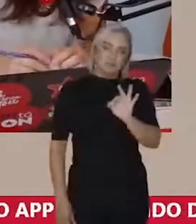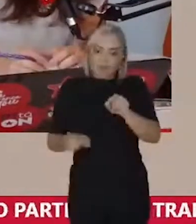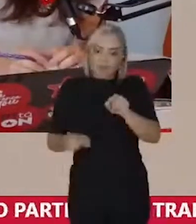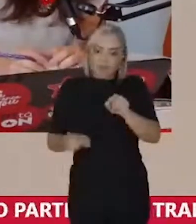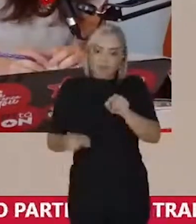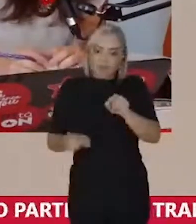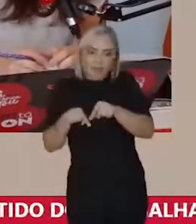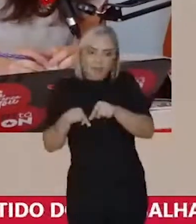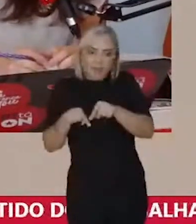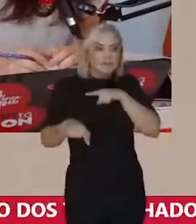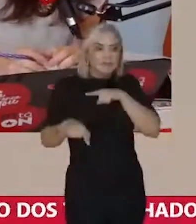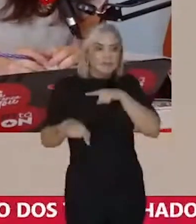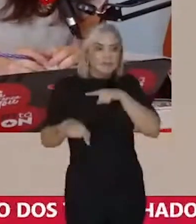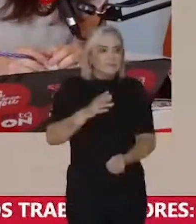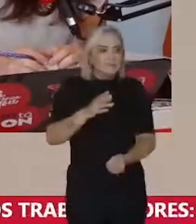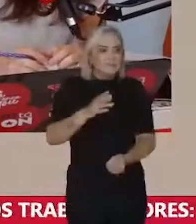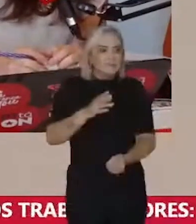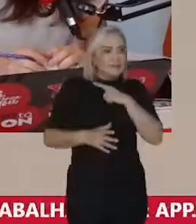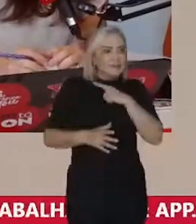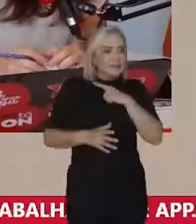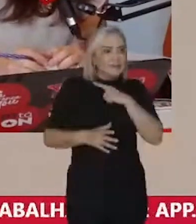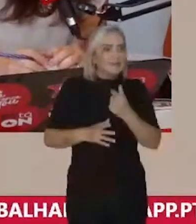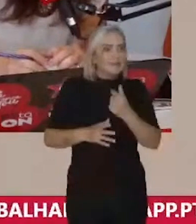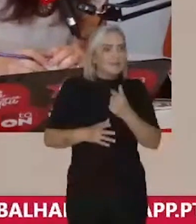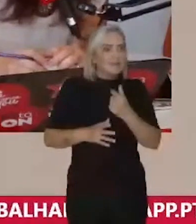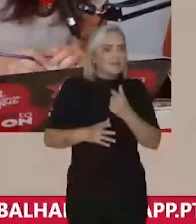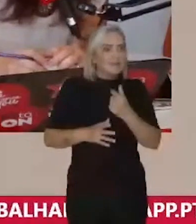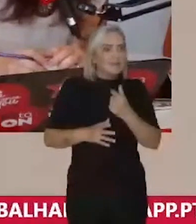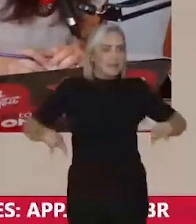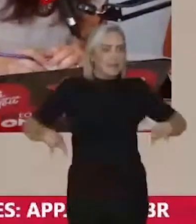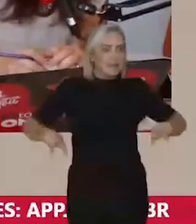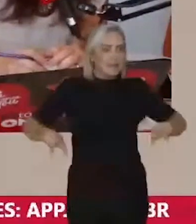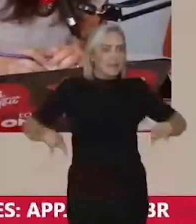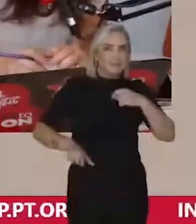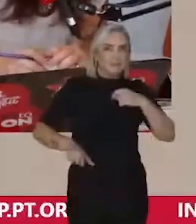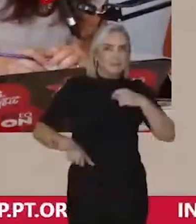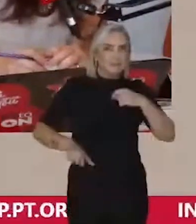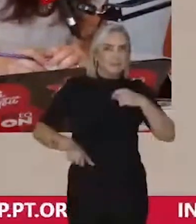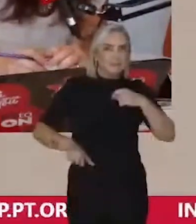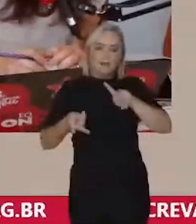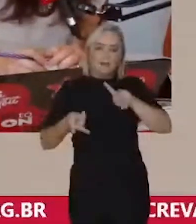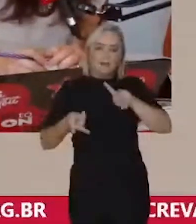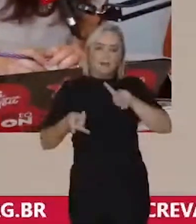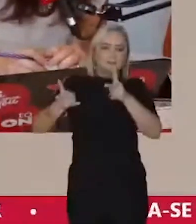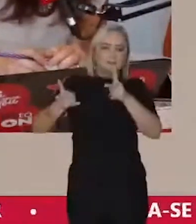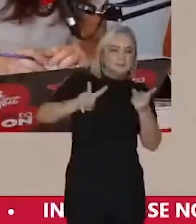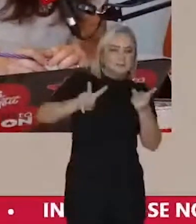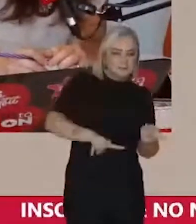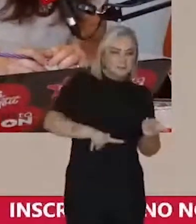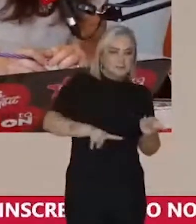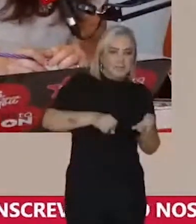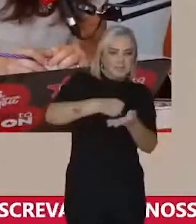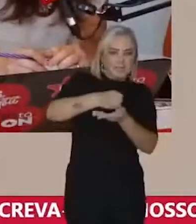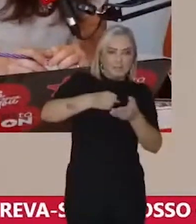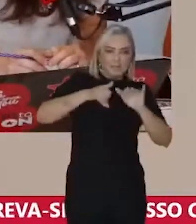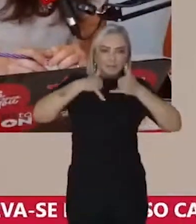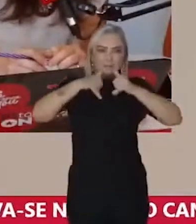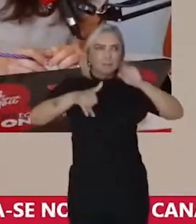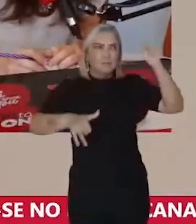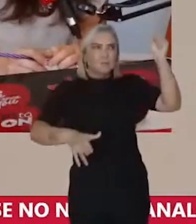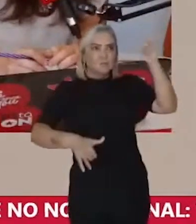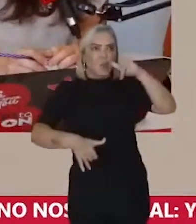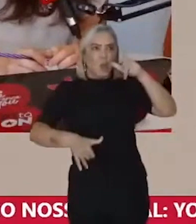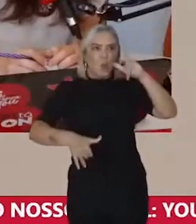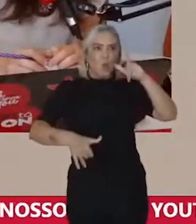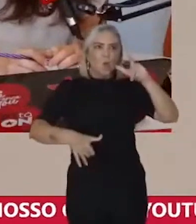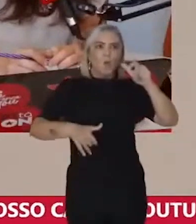muitos empregos. Se nós pegarmos a nossa necessidade de fazer uma transição na matriz energética, energia solar,